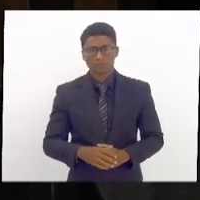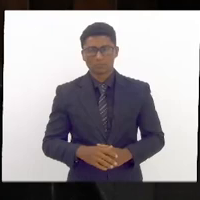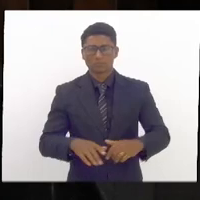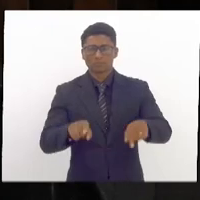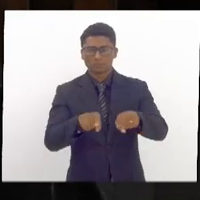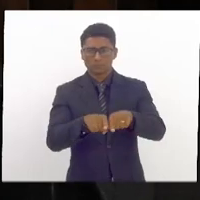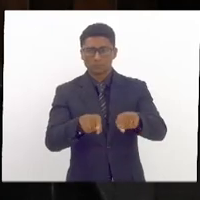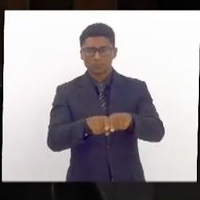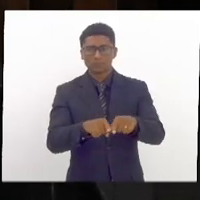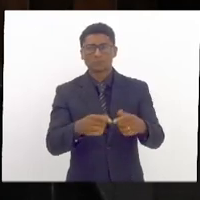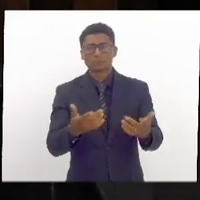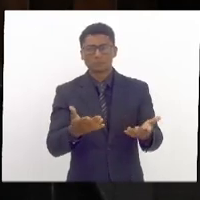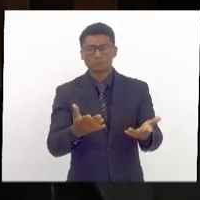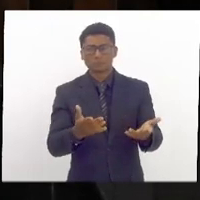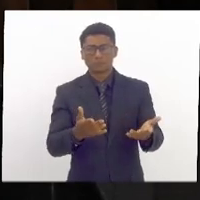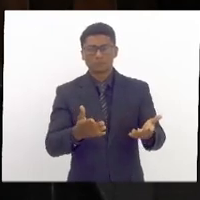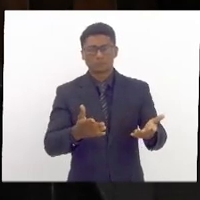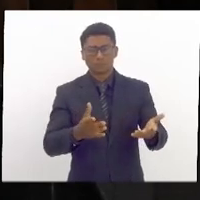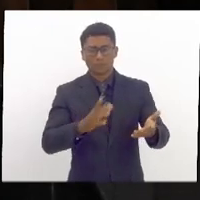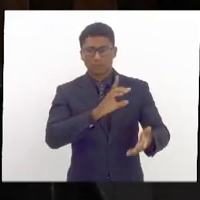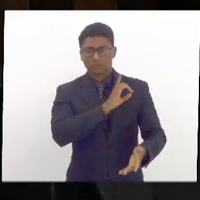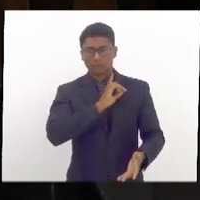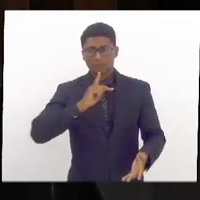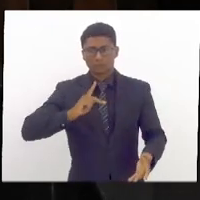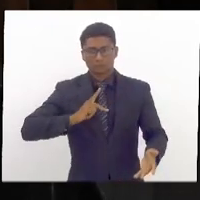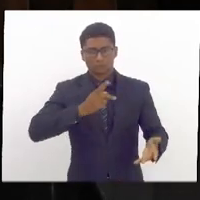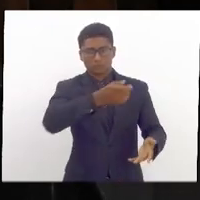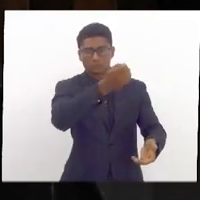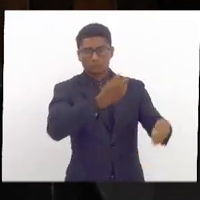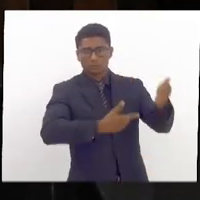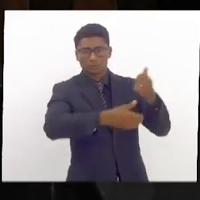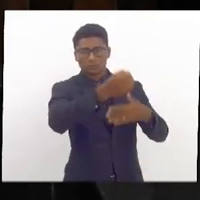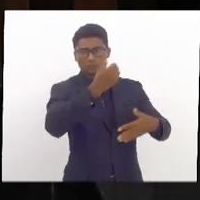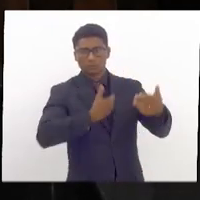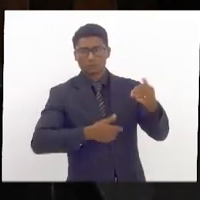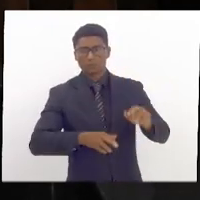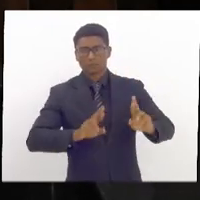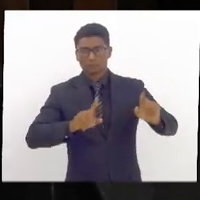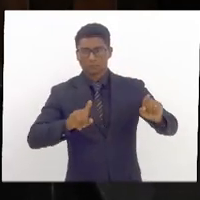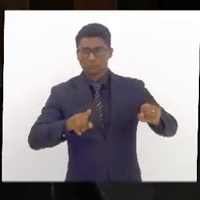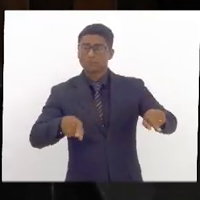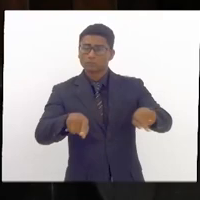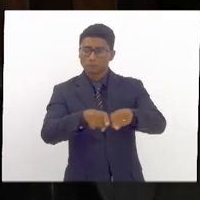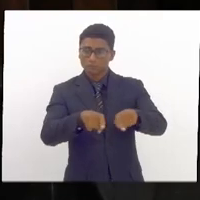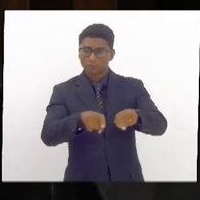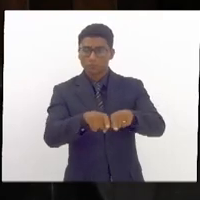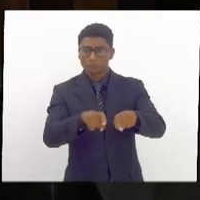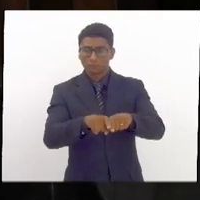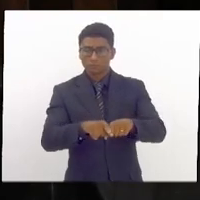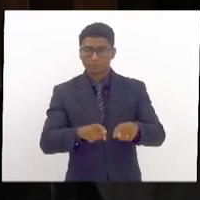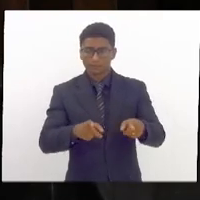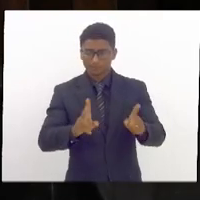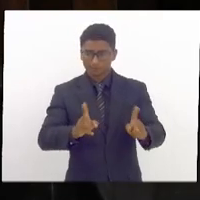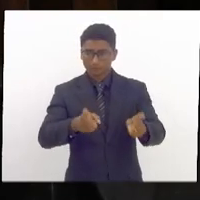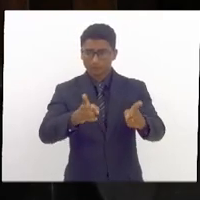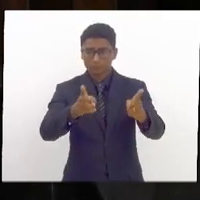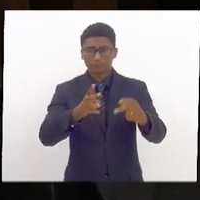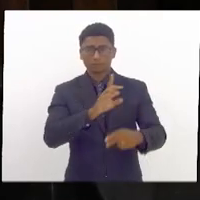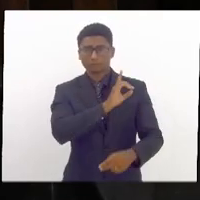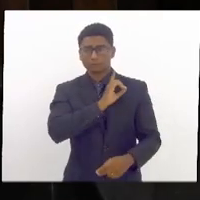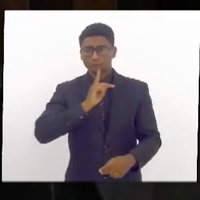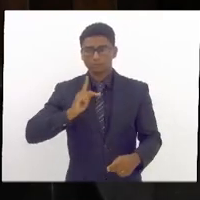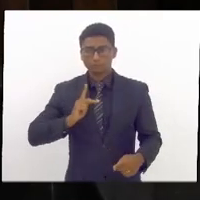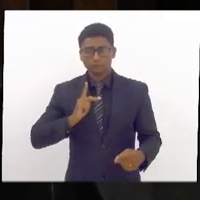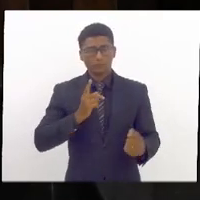explicações divergentes por parte da Defensoria Pública, aliás, ressaltando aqui o profundo diálogo que a gente sempre tem com a Defensoria nas